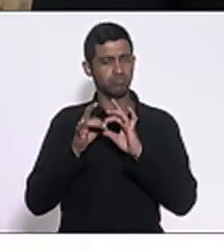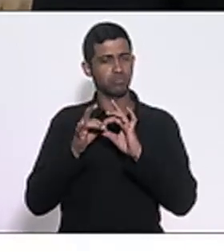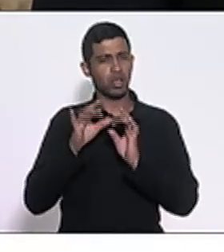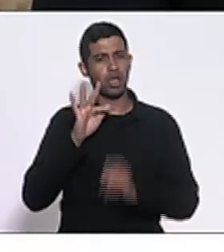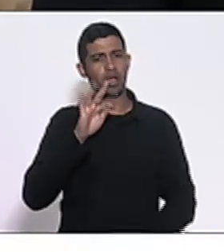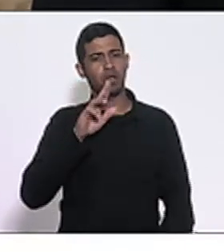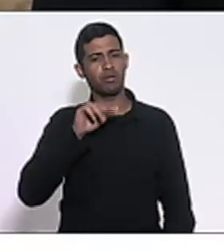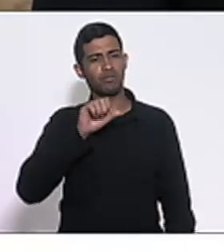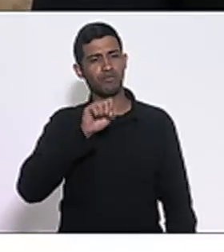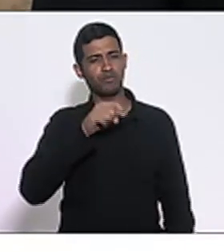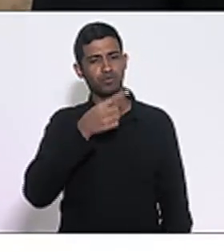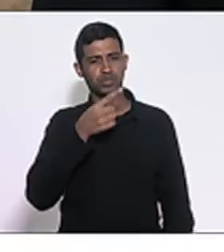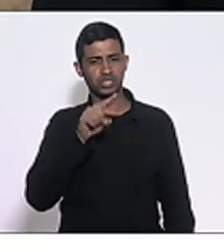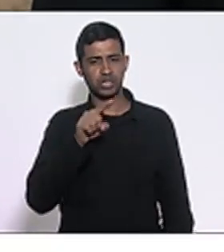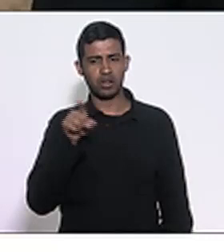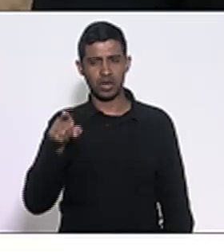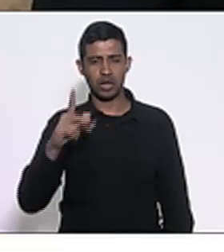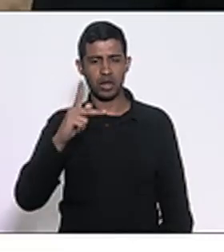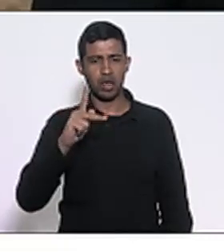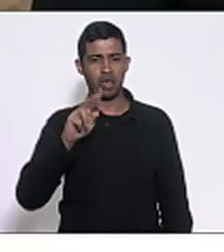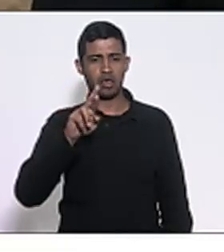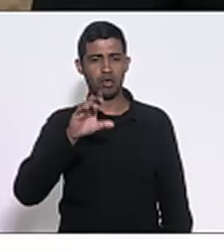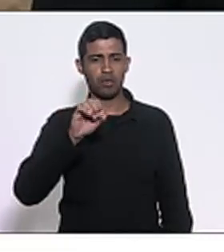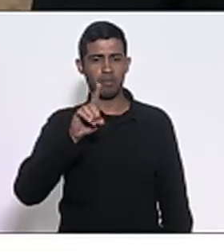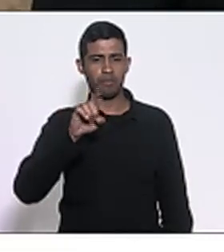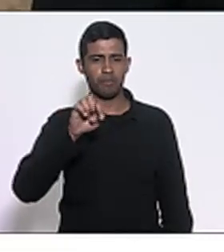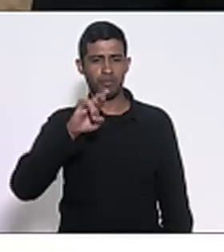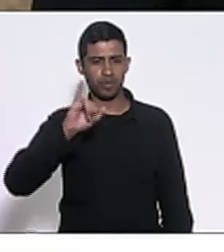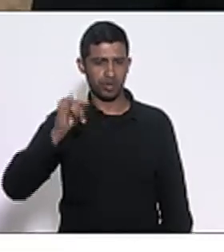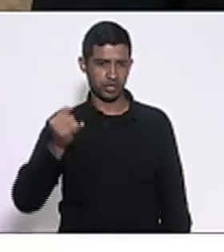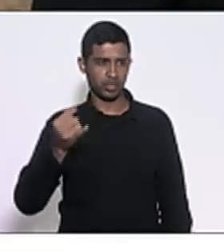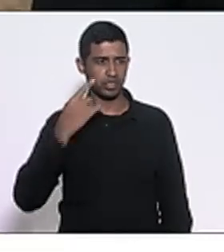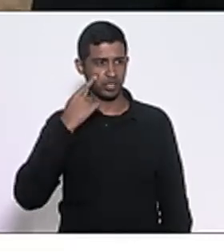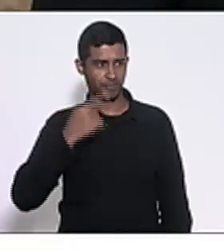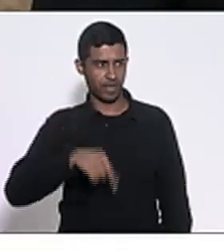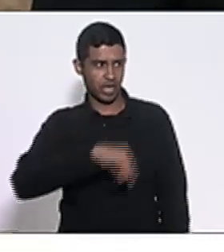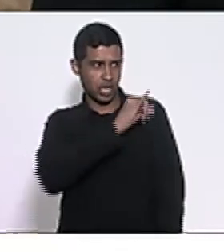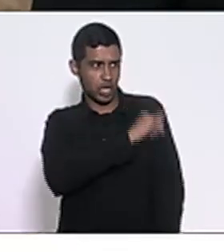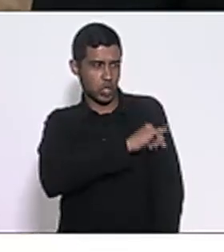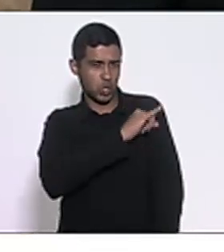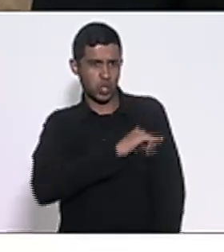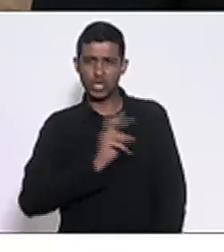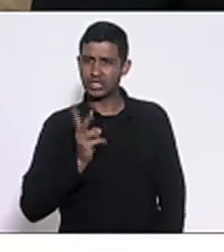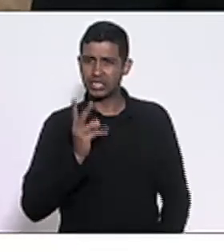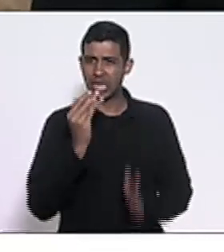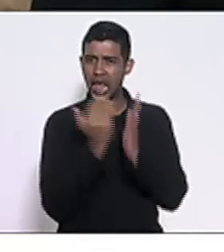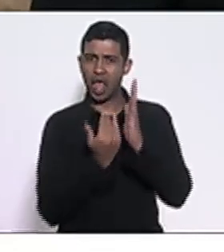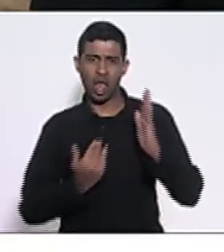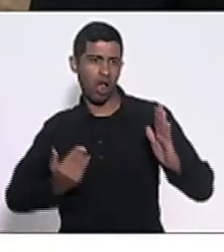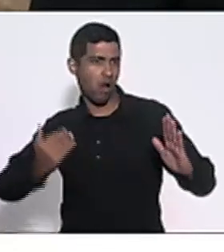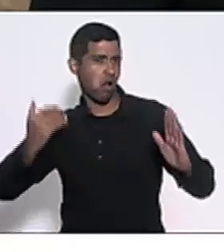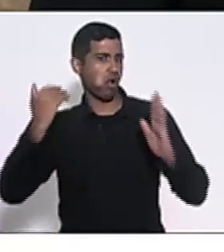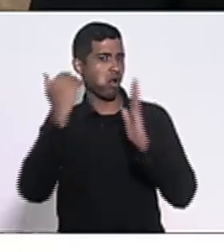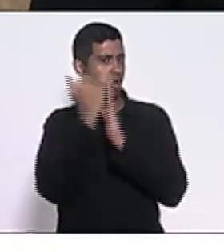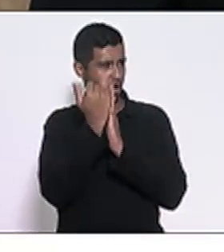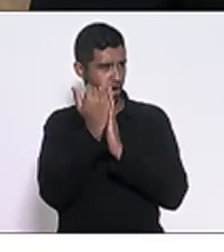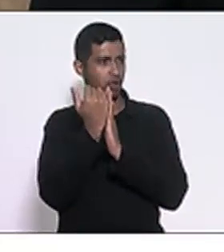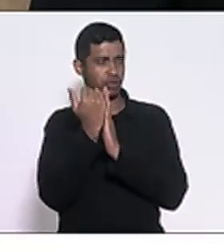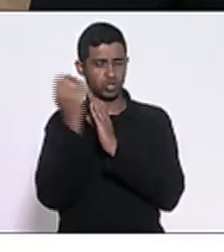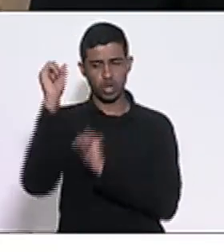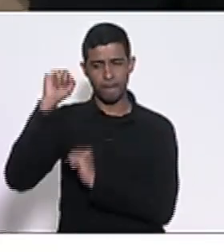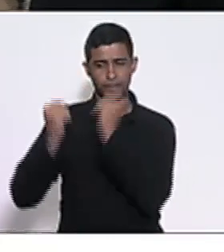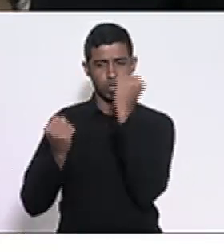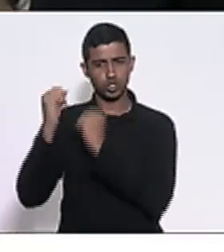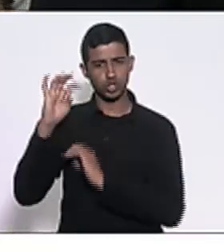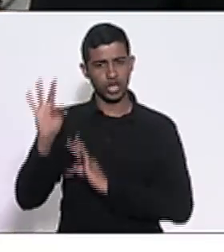fusão, o Proderj e o Estado do Rio de Janeiro era o Estado do Brasil mais avançado na produção de